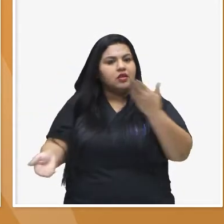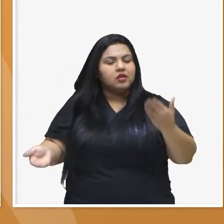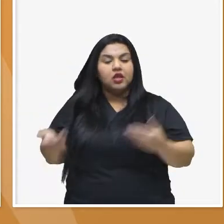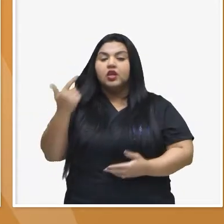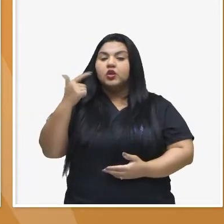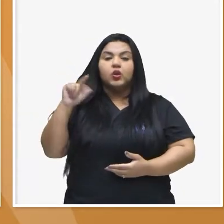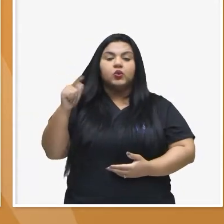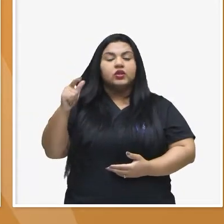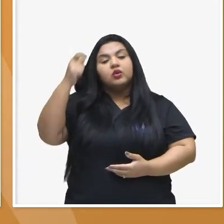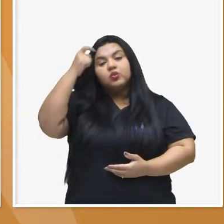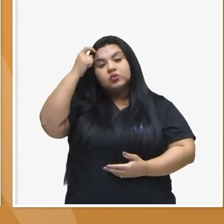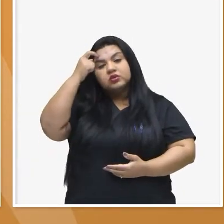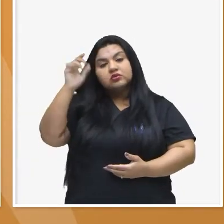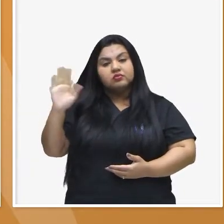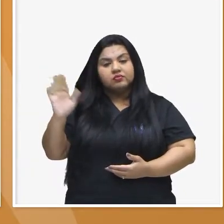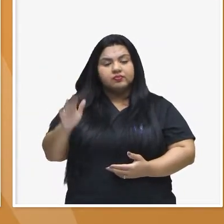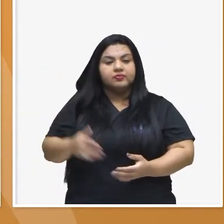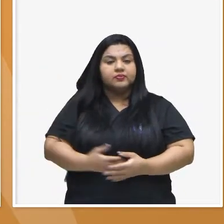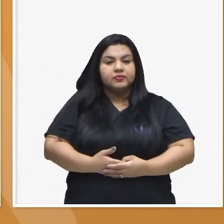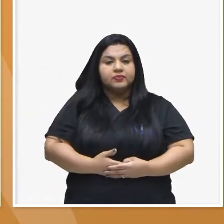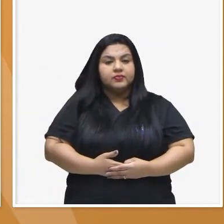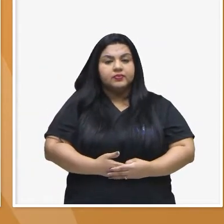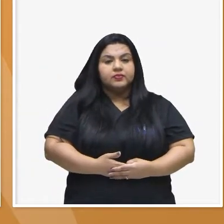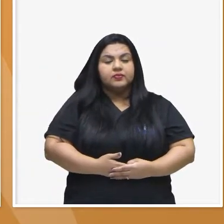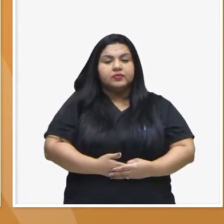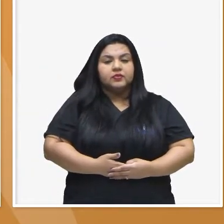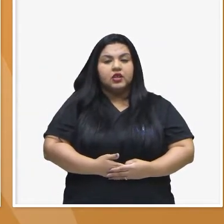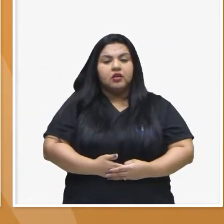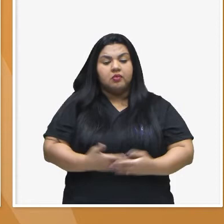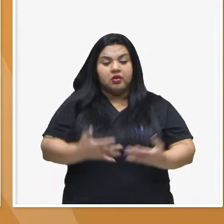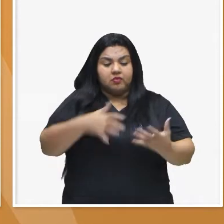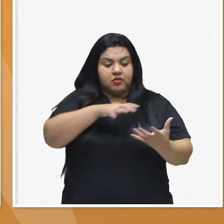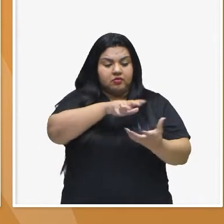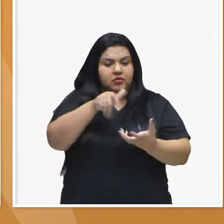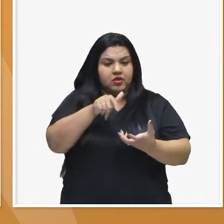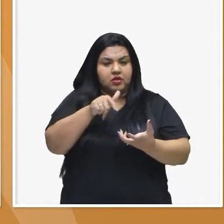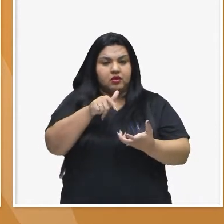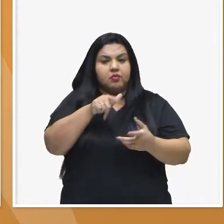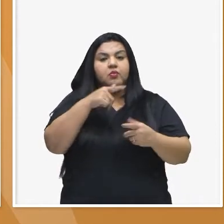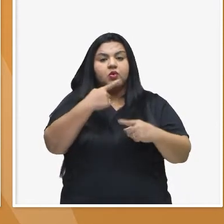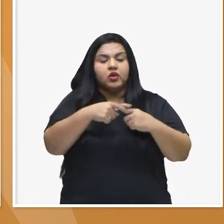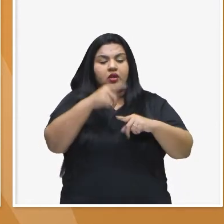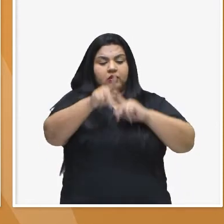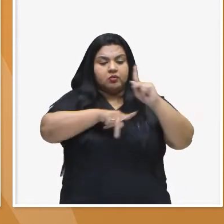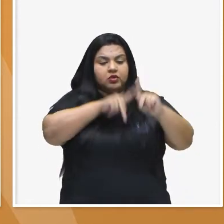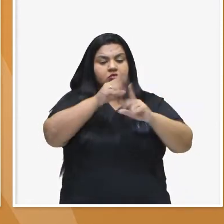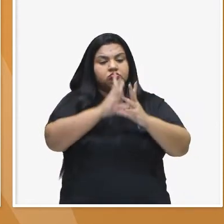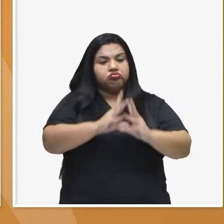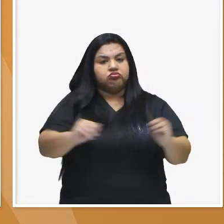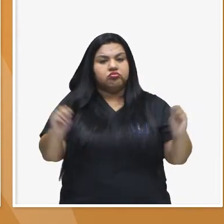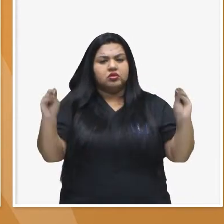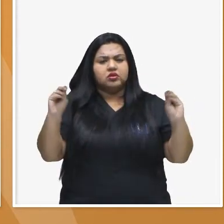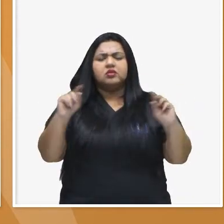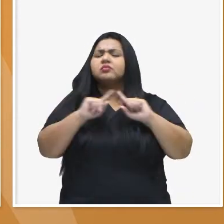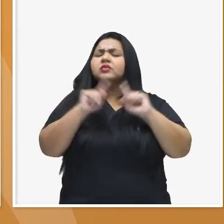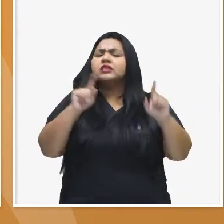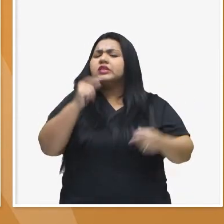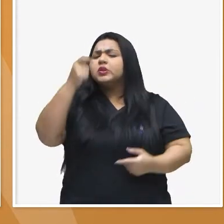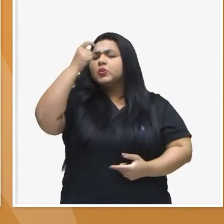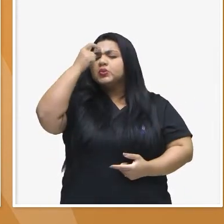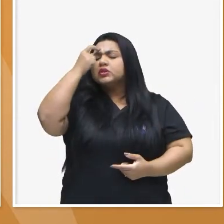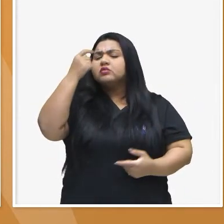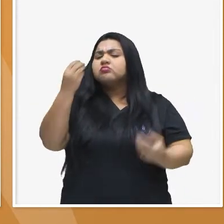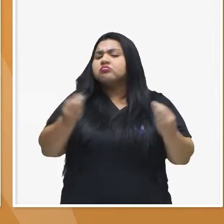aquela consciência que pensa, pelo menos aqui nesse plano, porque o corpo desaparece, né? Mas e a consciência, onde é que ela